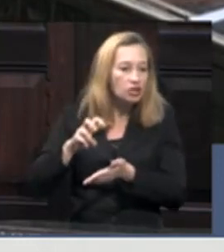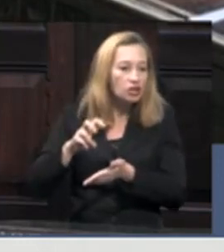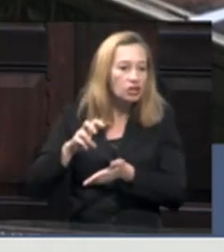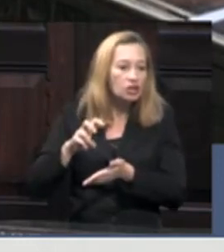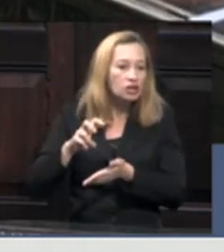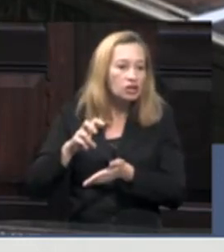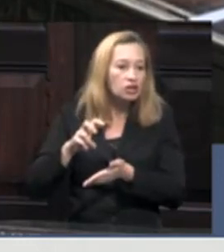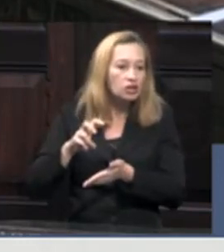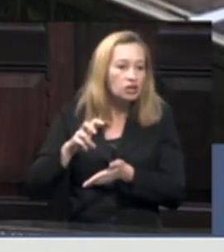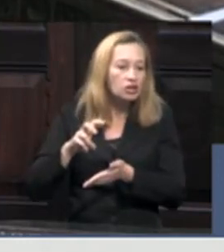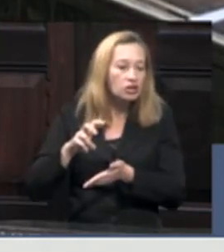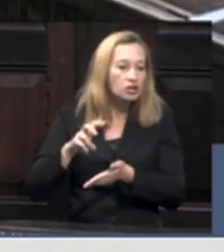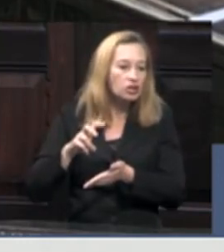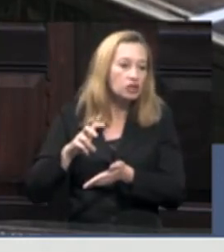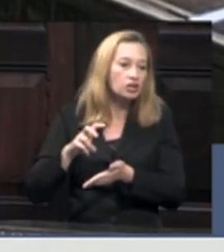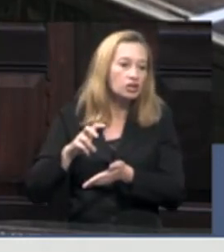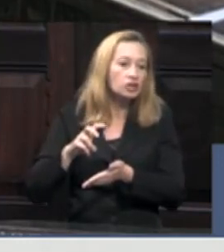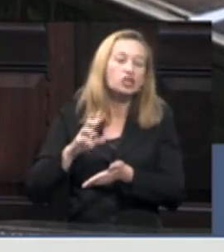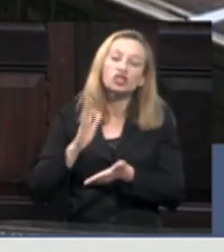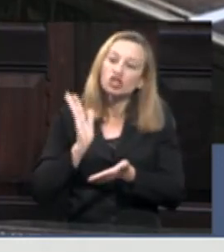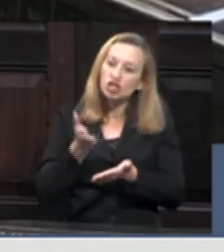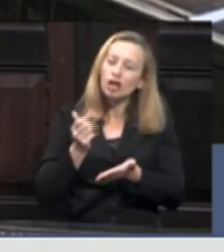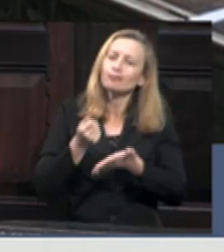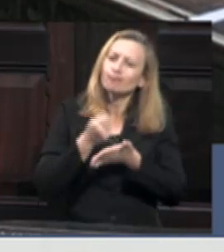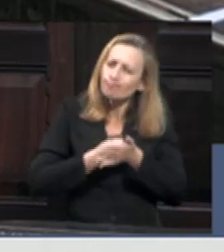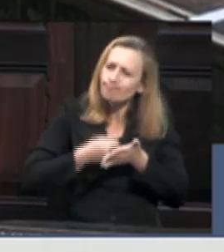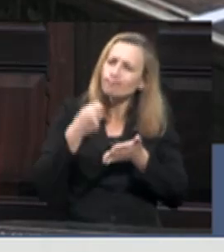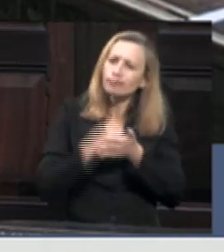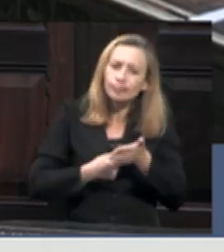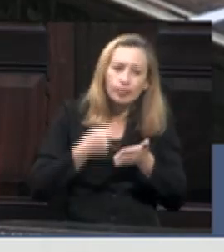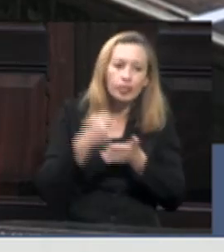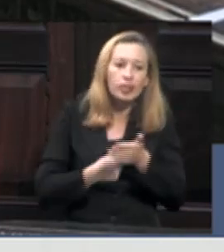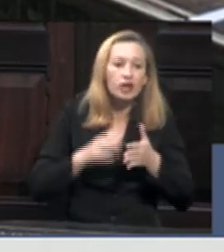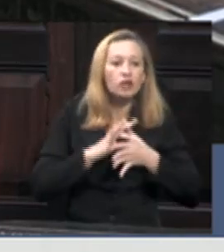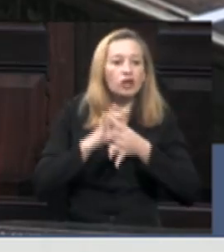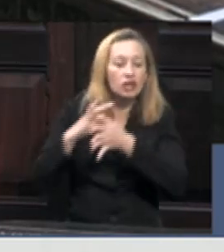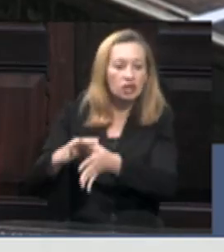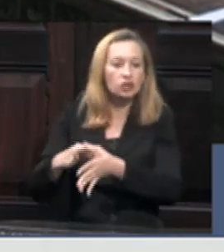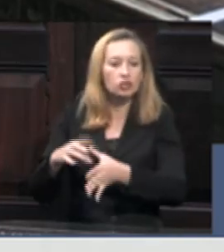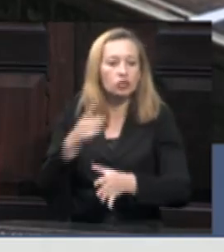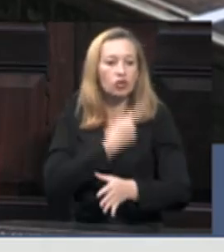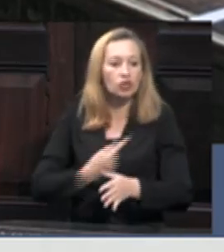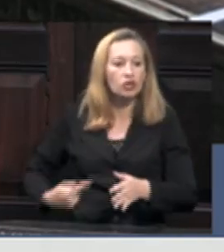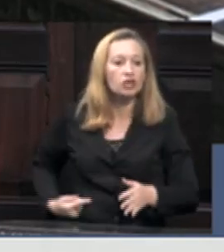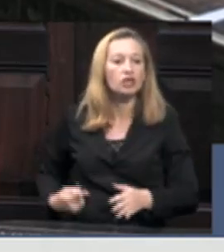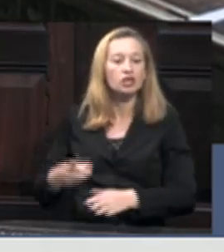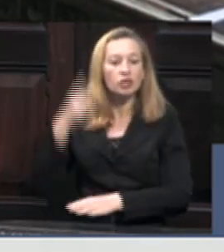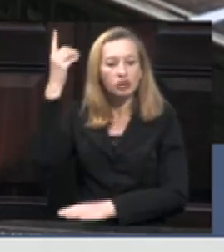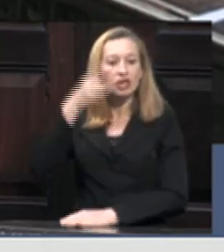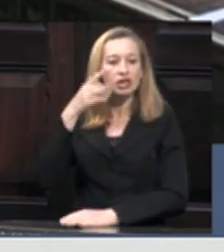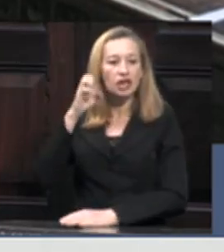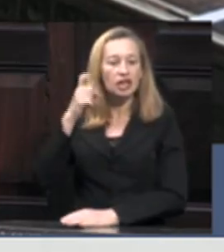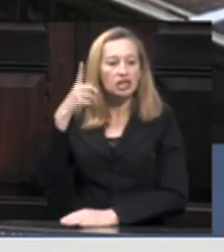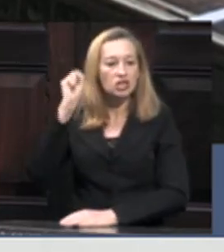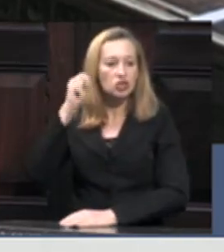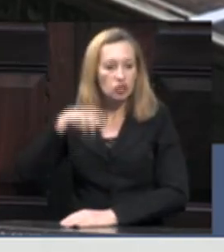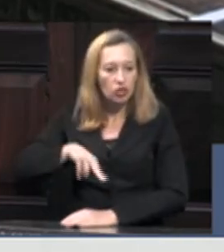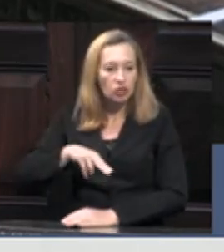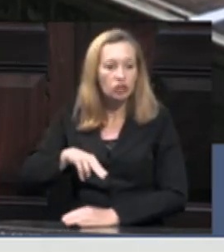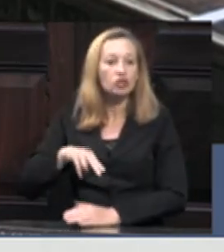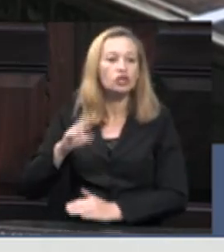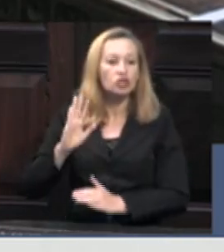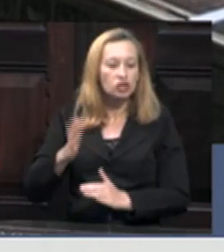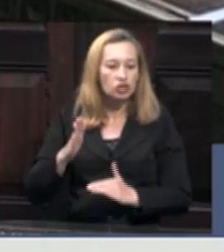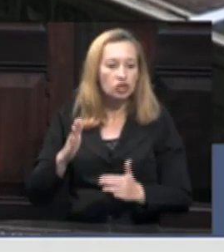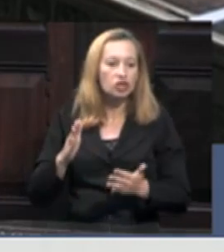reuniões, esse drama vem persistindo ainda quando o líder do governo, o deputado Edson Bertassi, assumiu alguns